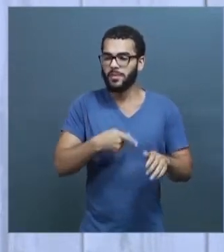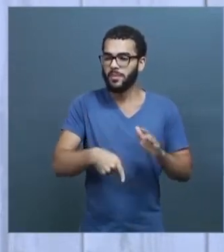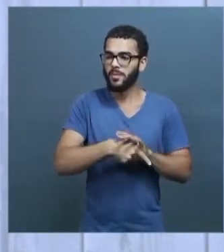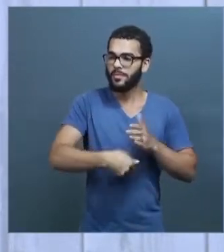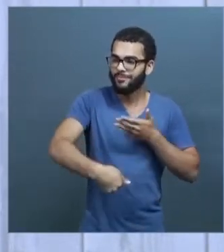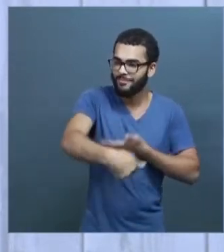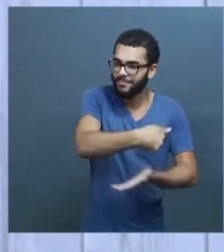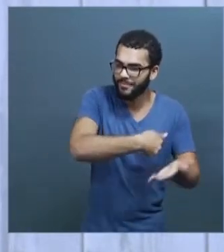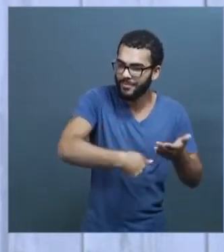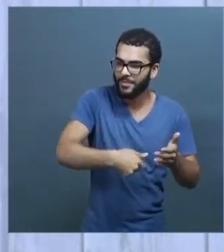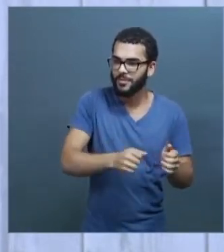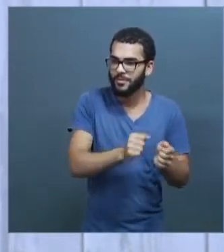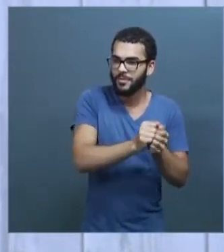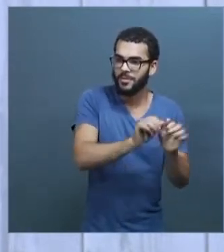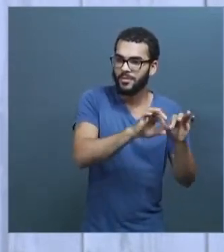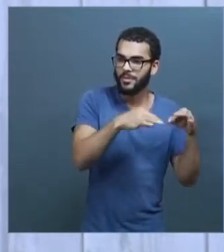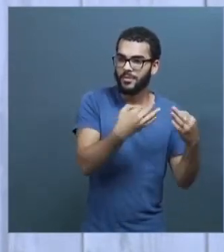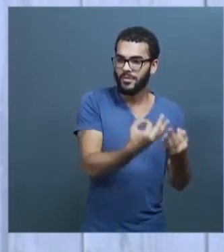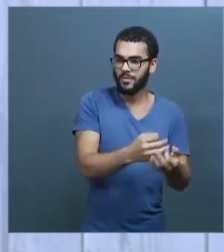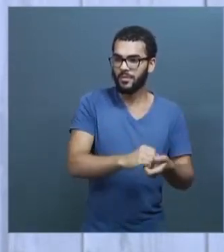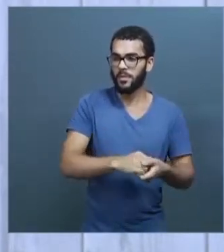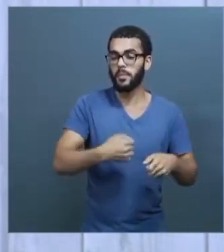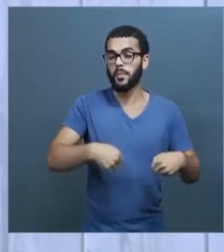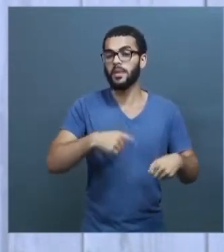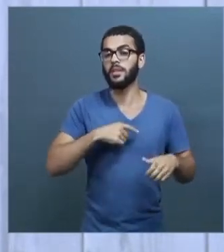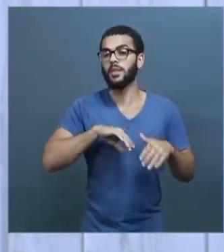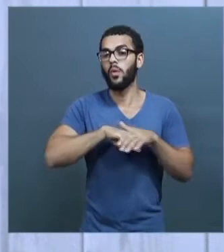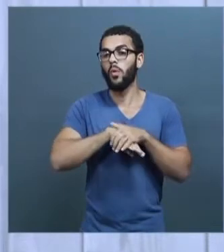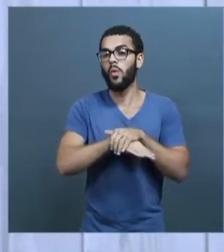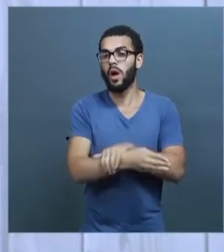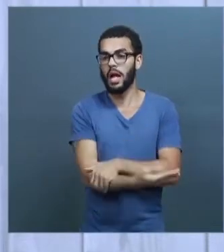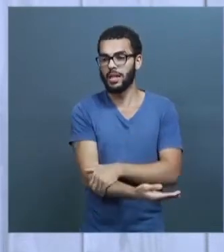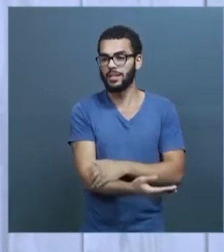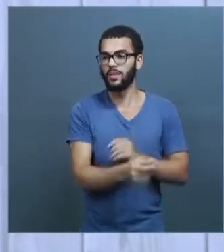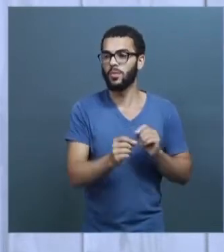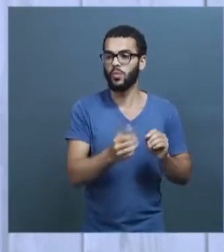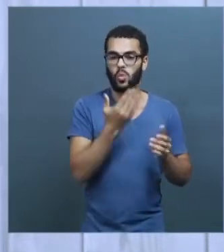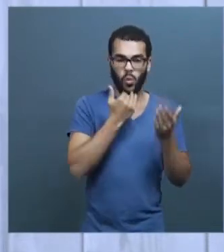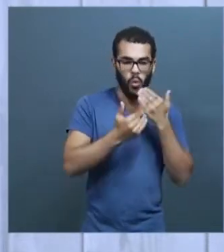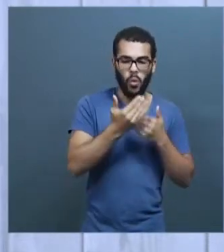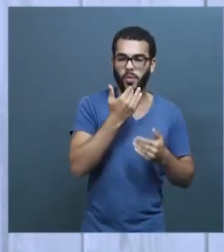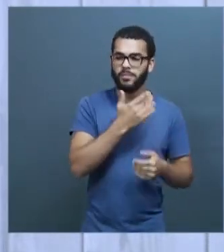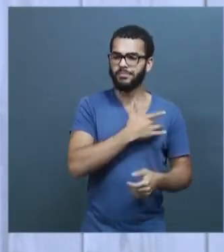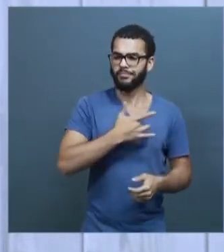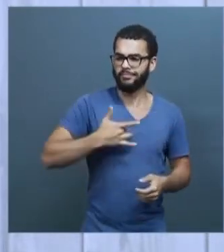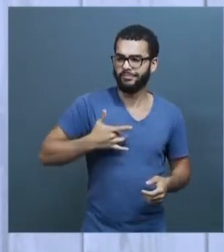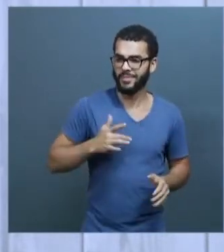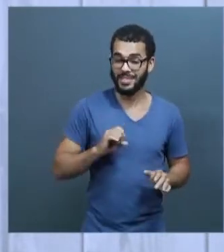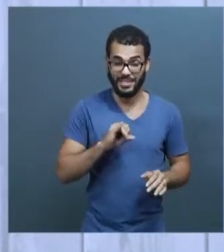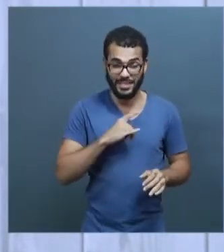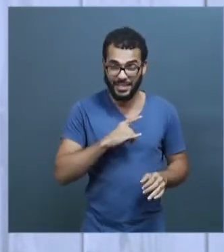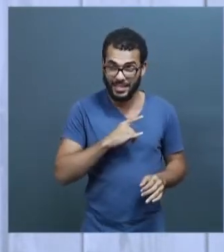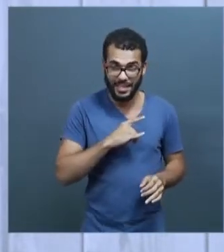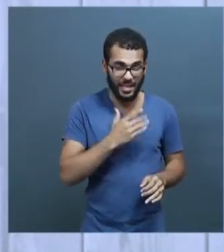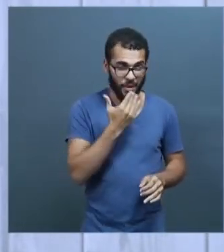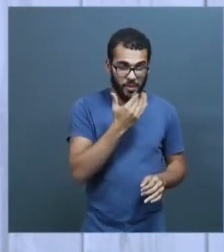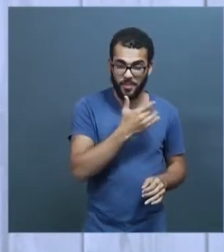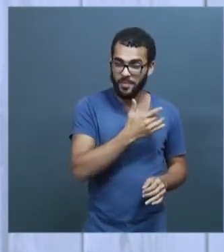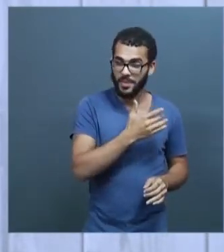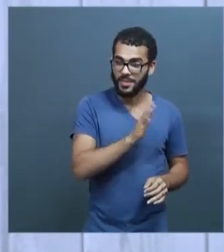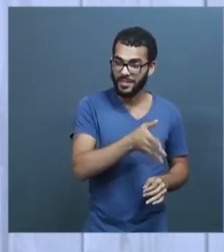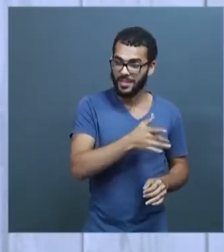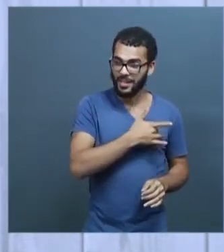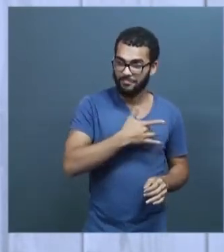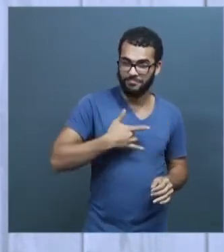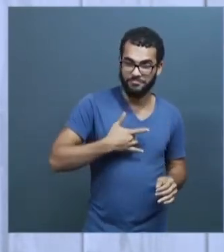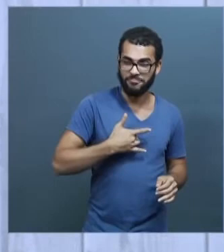com a família. Mas o importante é ter o hábito. Quando a criança tem esse hábito já em casa, com a família, comer de vez em quando não vai fazer